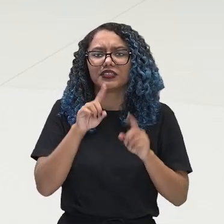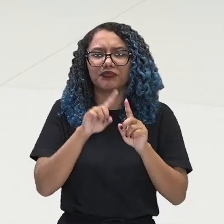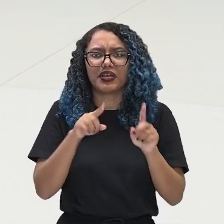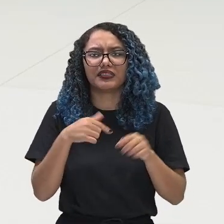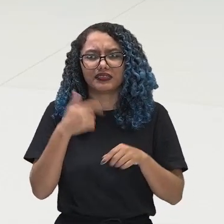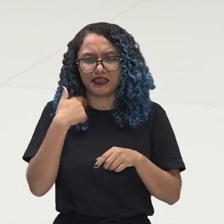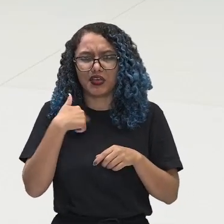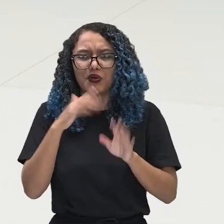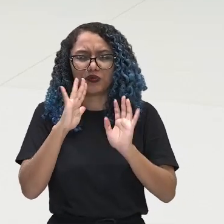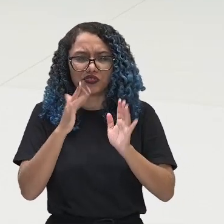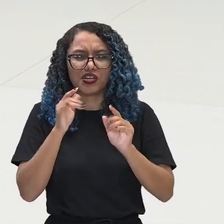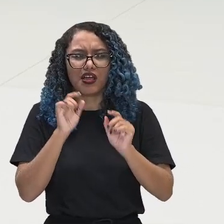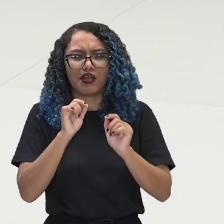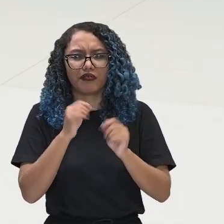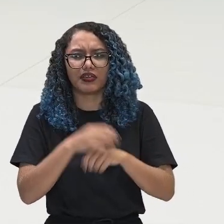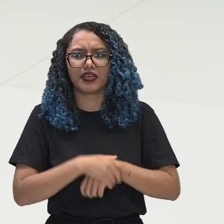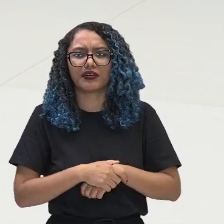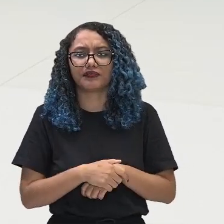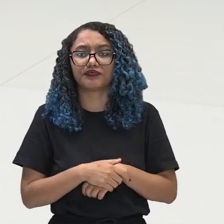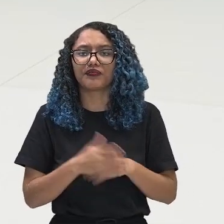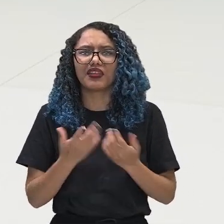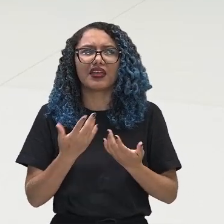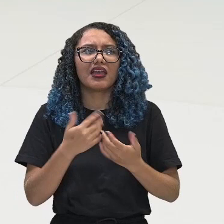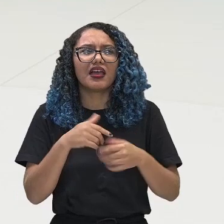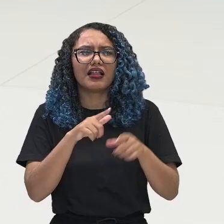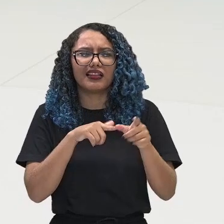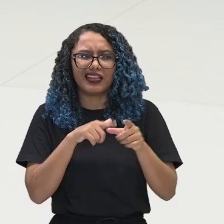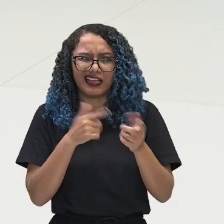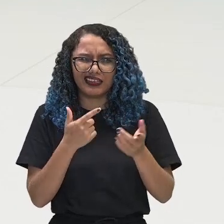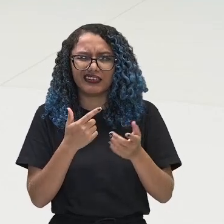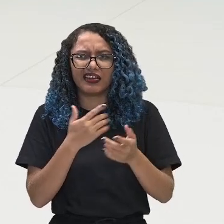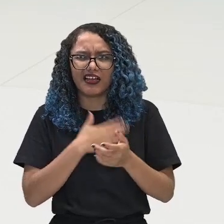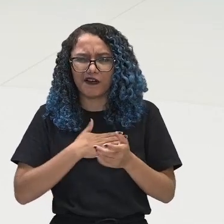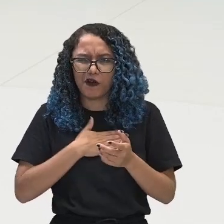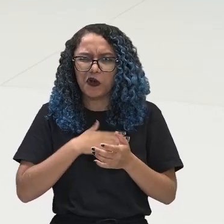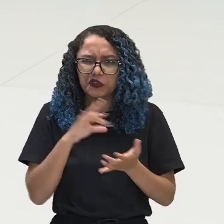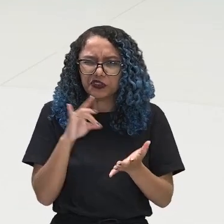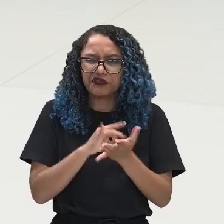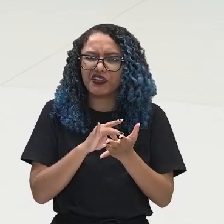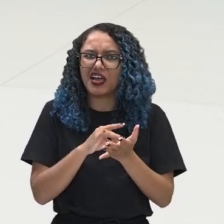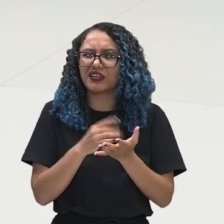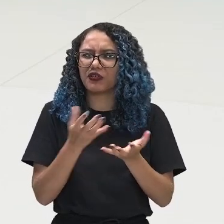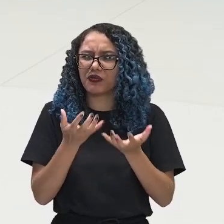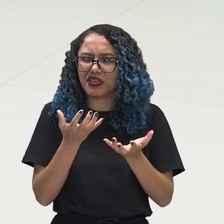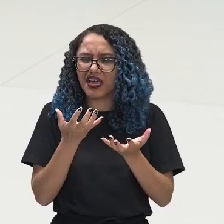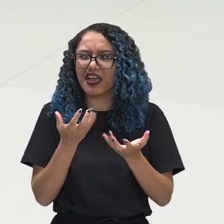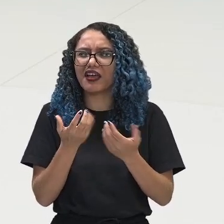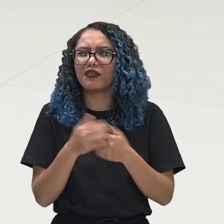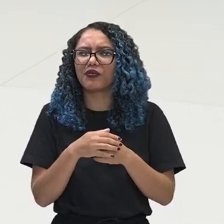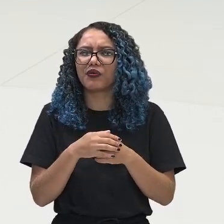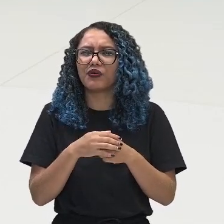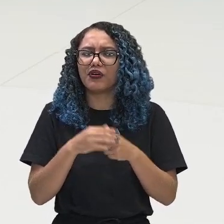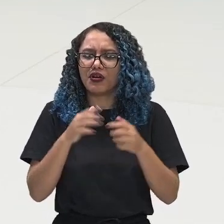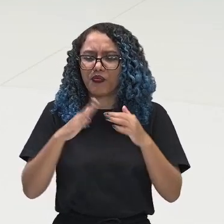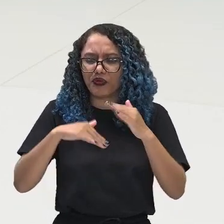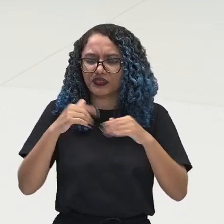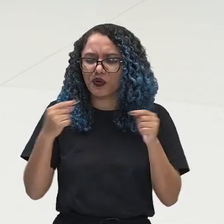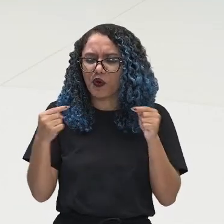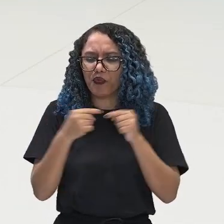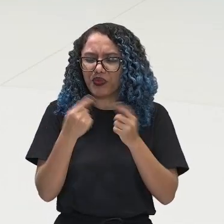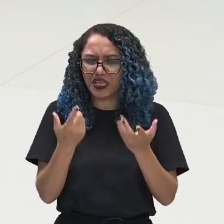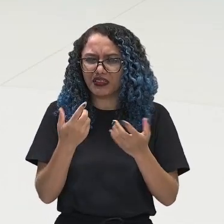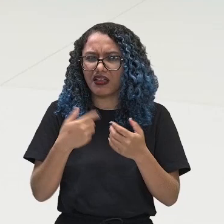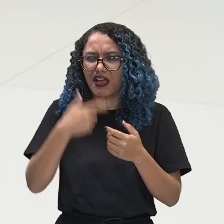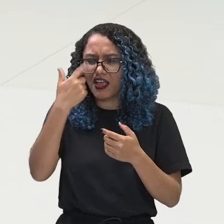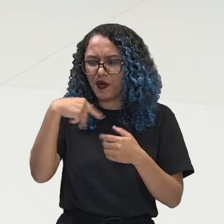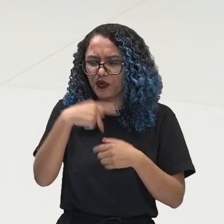não é? Será que letras de fato é para mim? Será que realmente eu vou me adaptar com a profissão? Será que eu vou ser uma excelente professora? Então, são questões